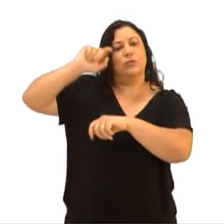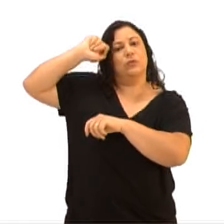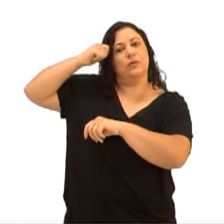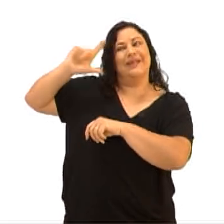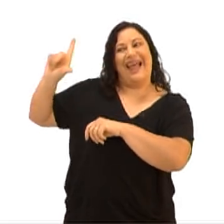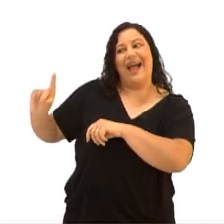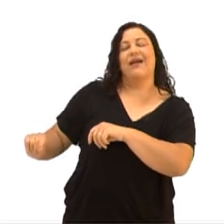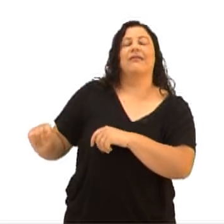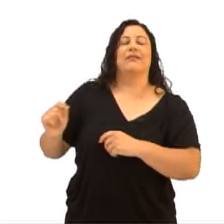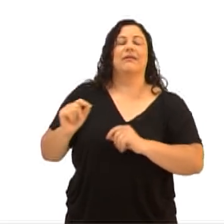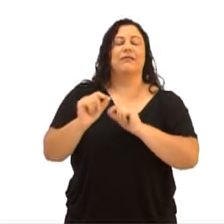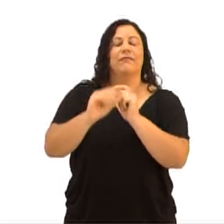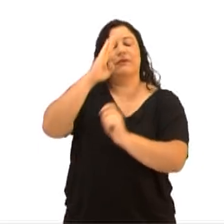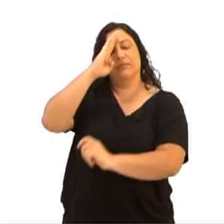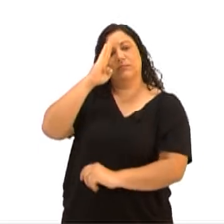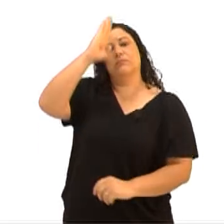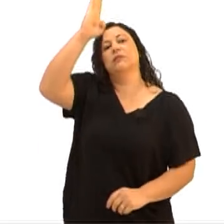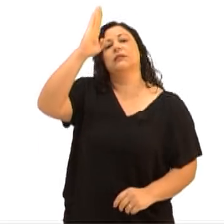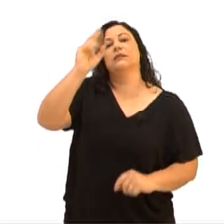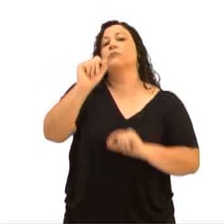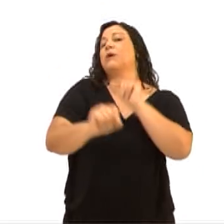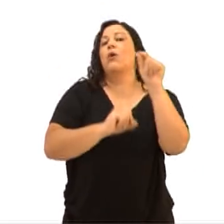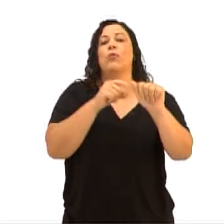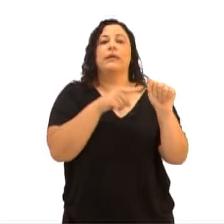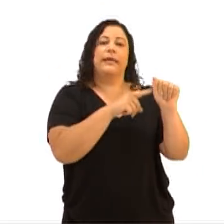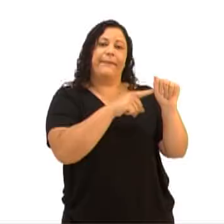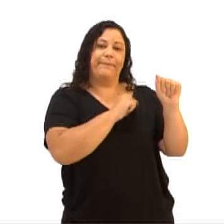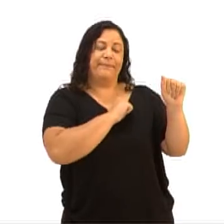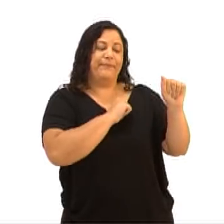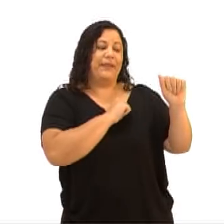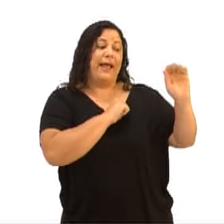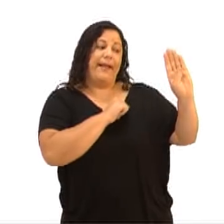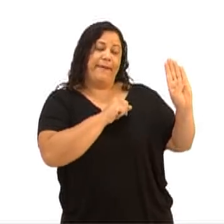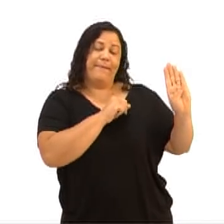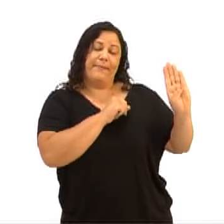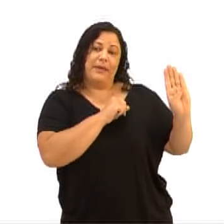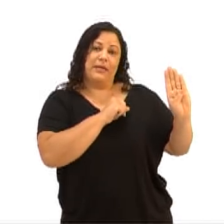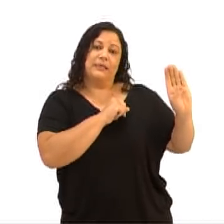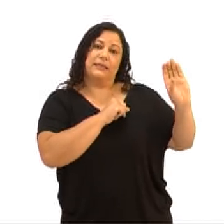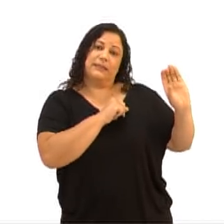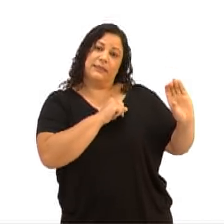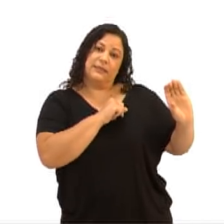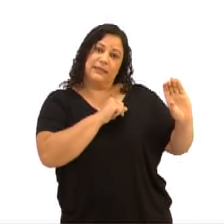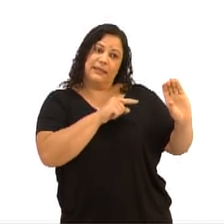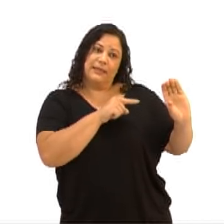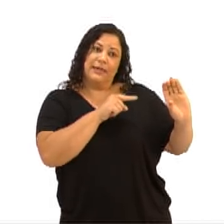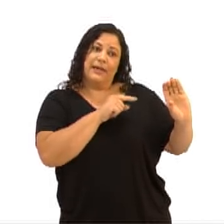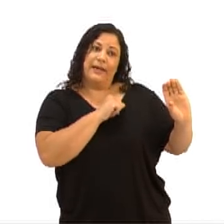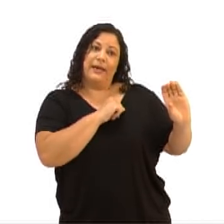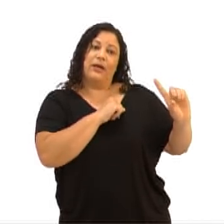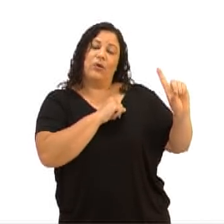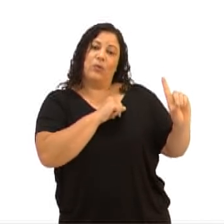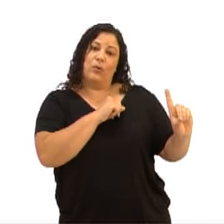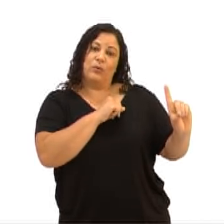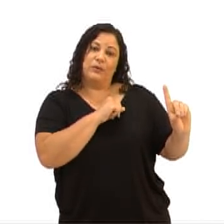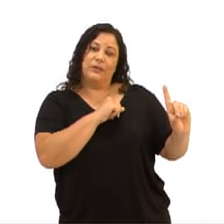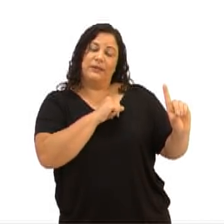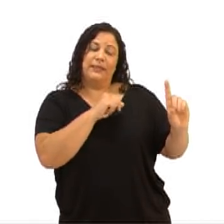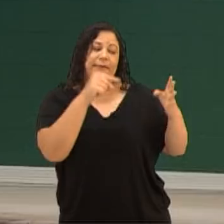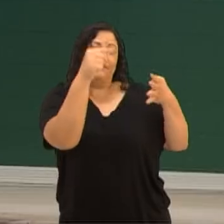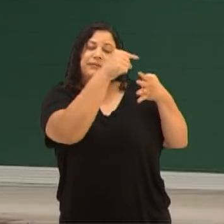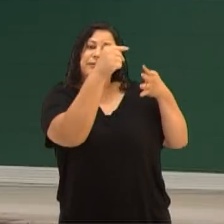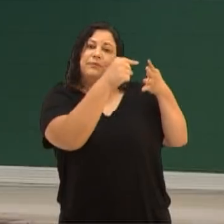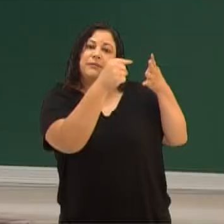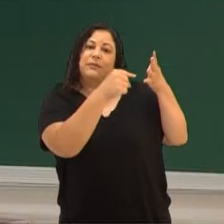se destaca a atividade, letra A, extrativa, letra B, agrícola, letra C, industrial ou letra